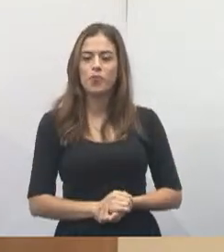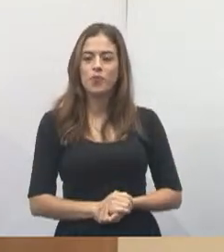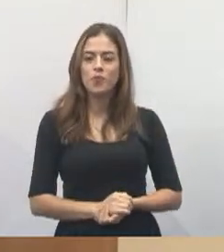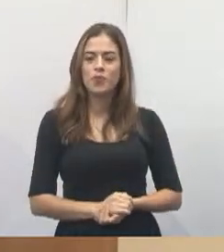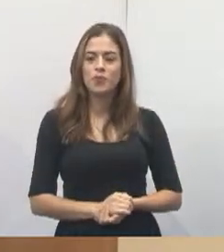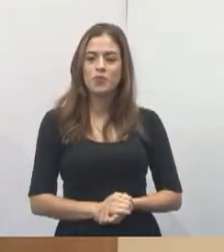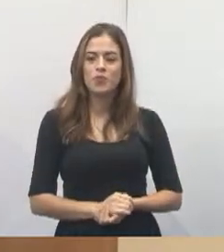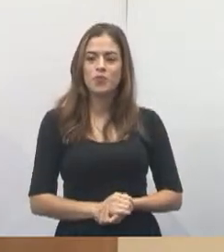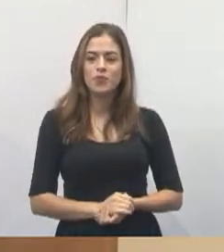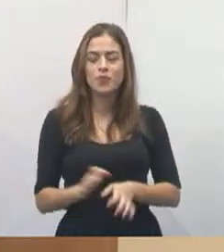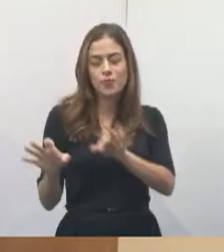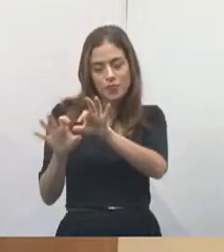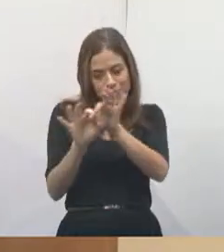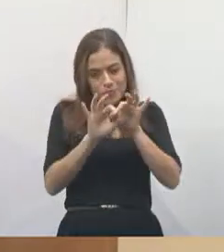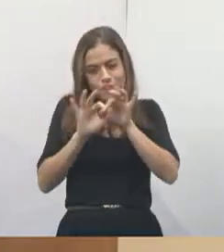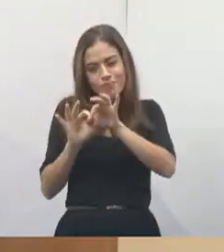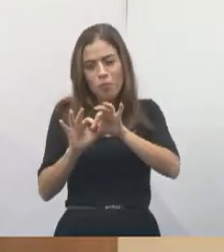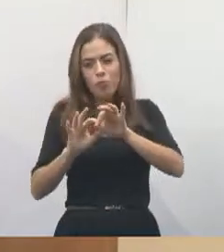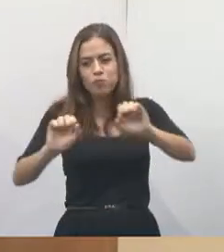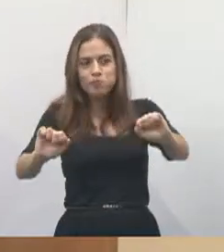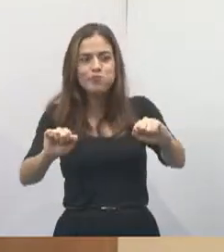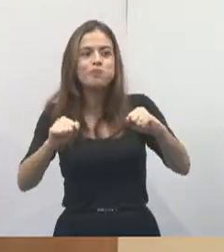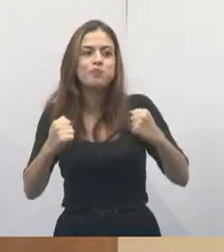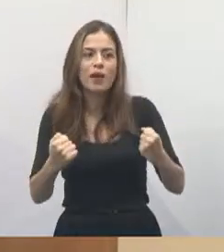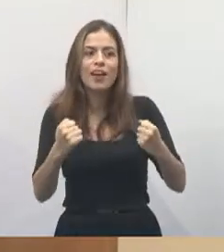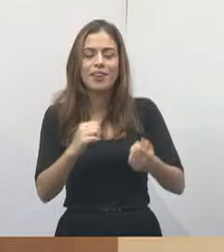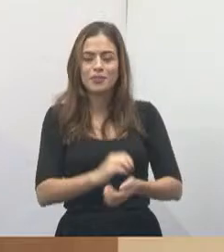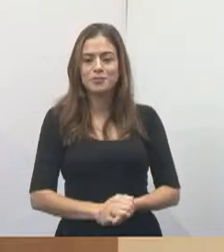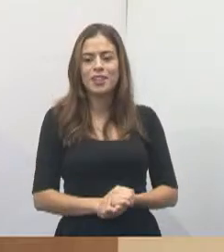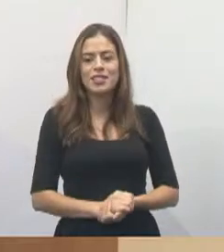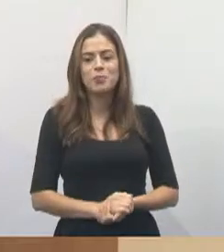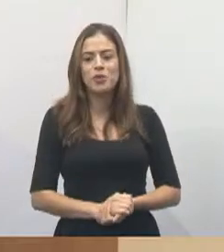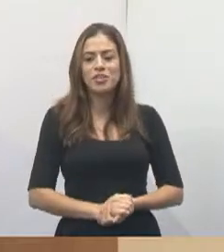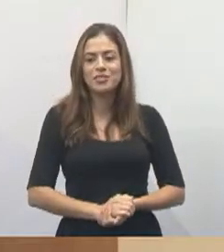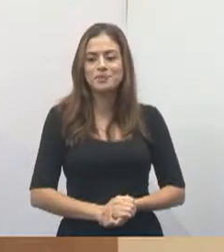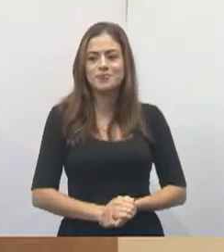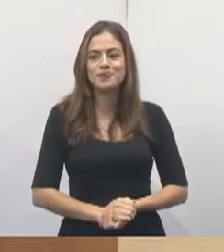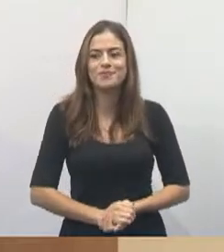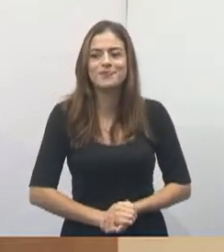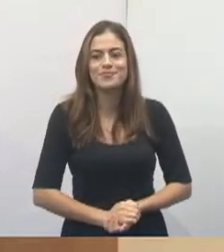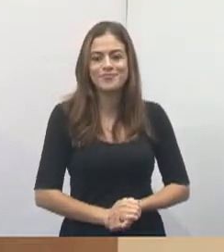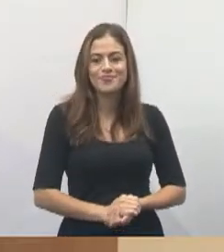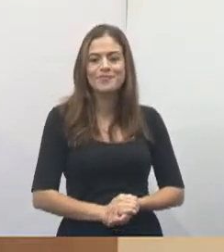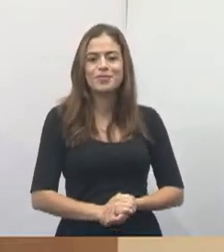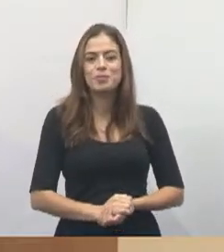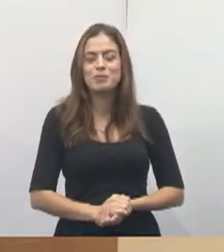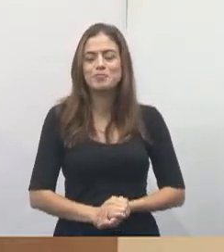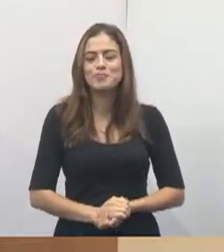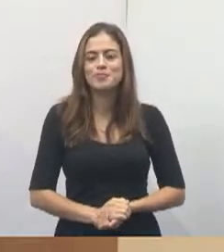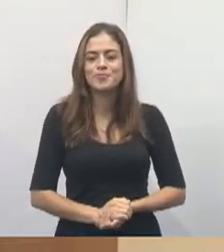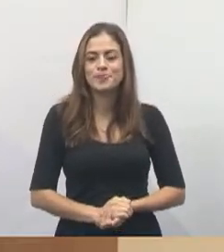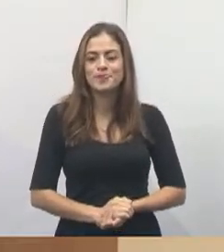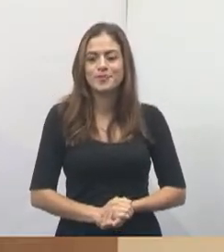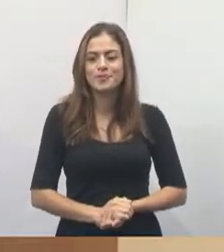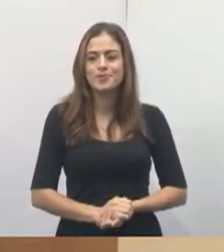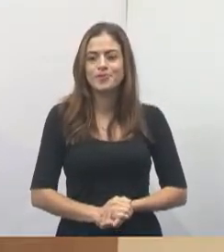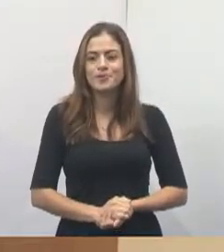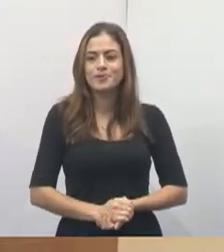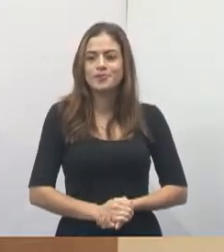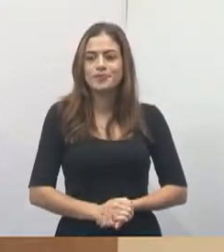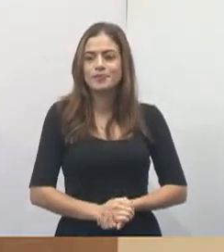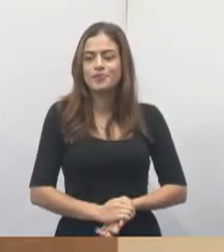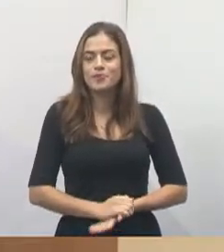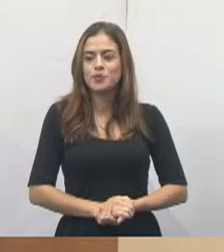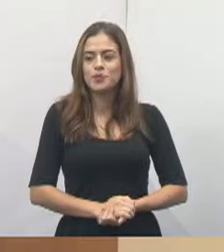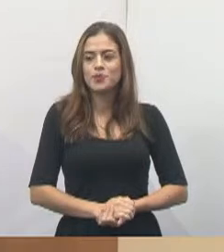através de uma união de esforços entre todos nós. Tá certo? Nós,